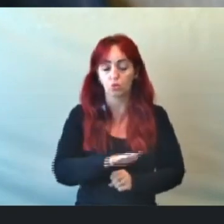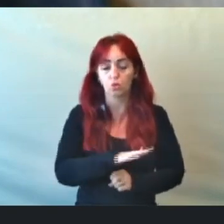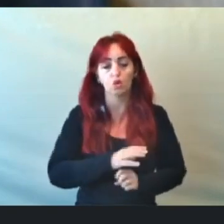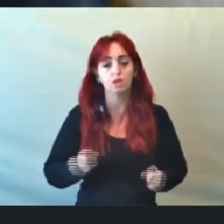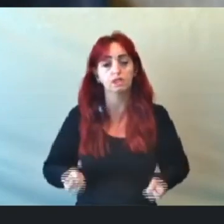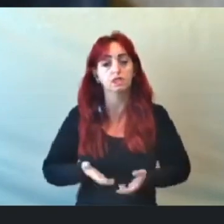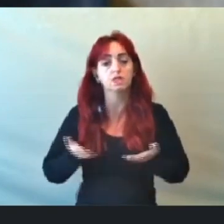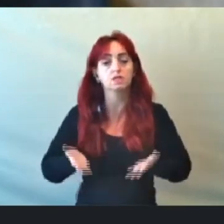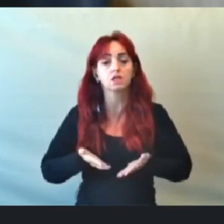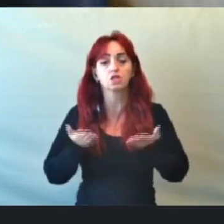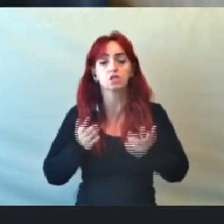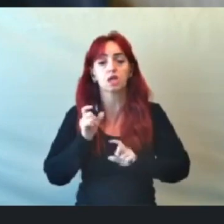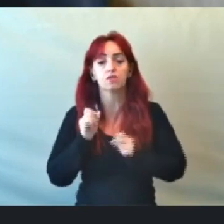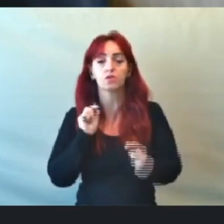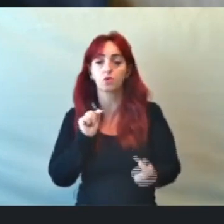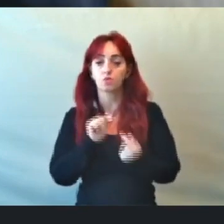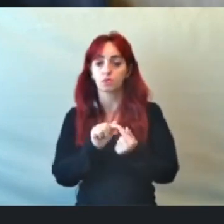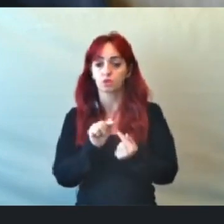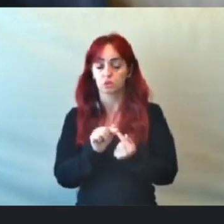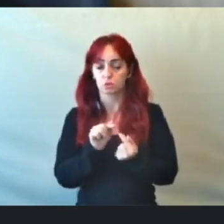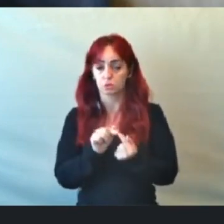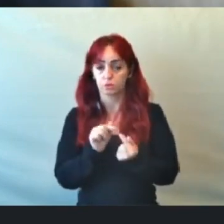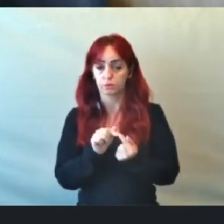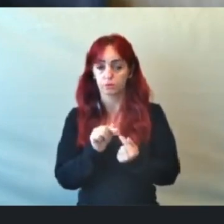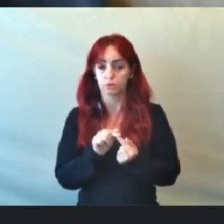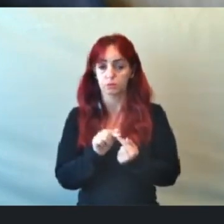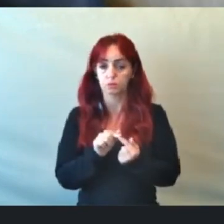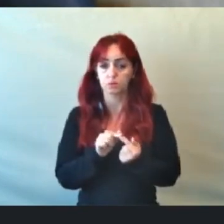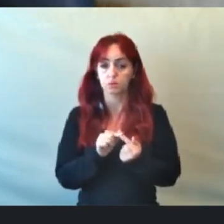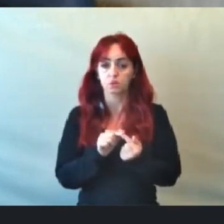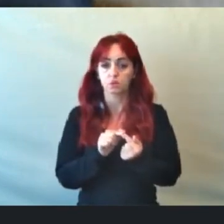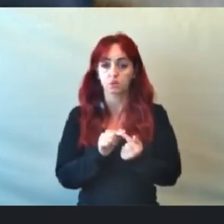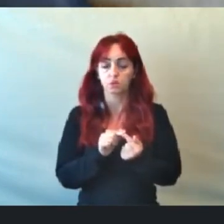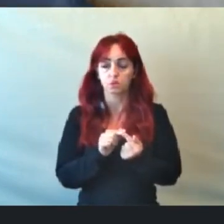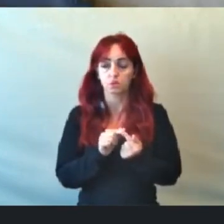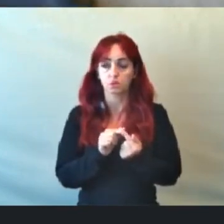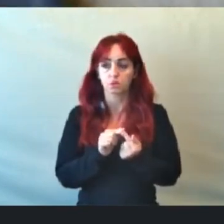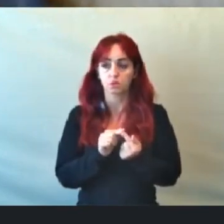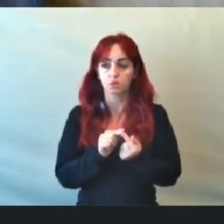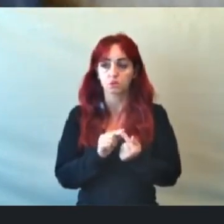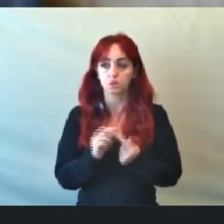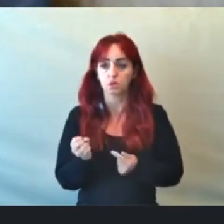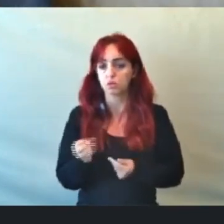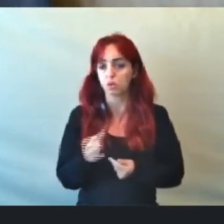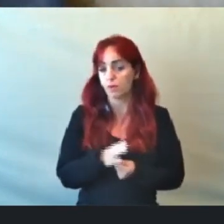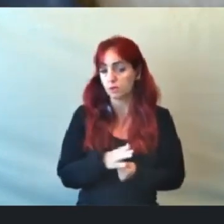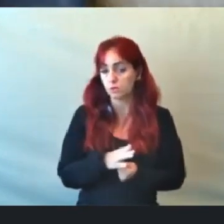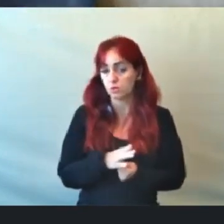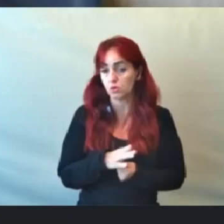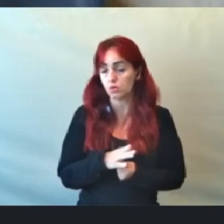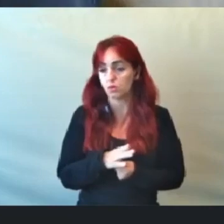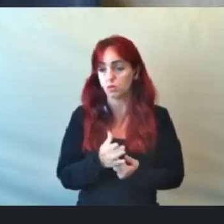objetiva, eu diria inovadora em termos de Brasil, a